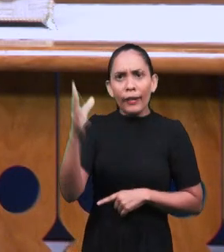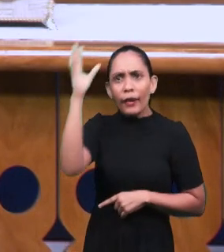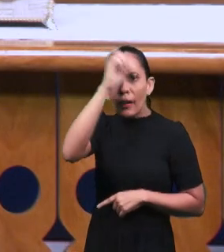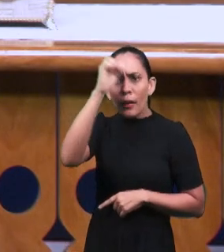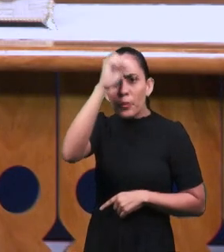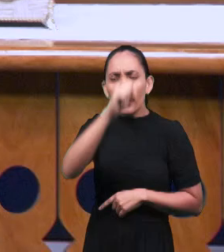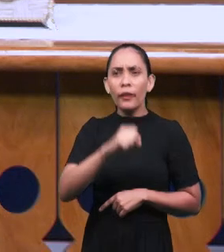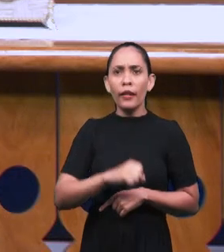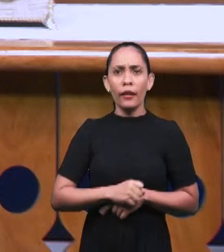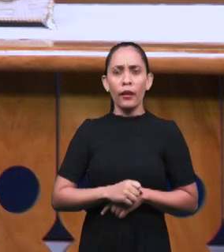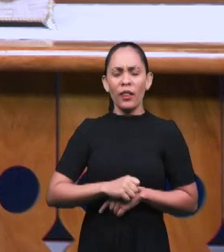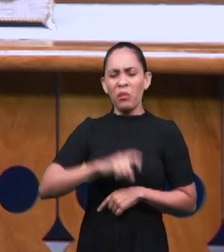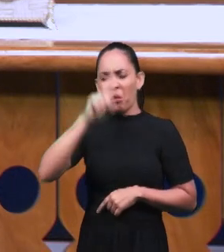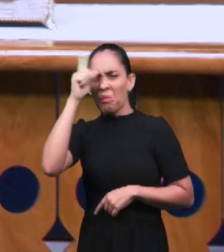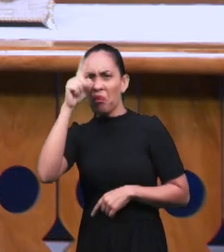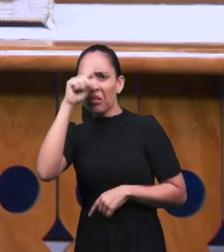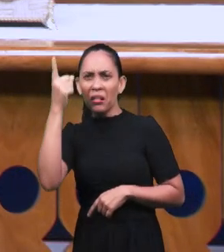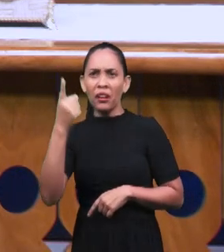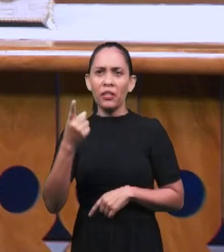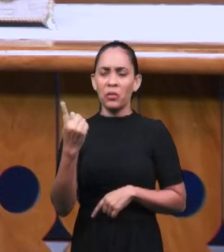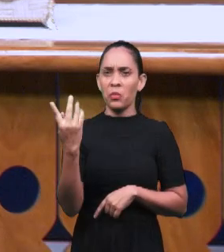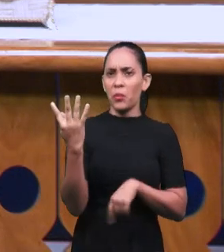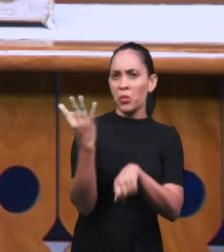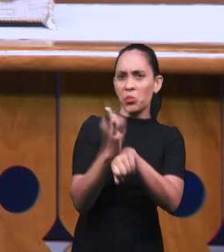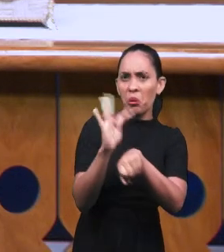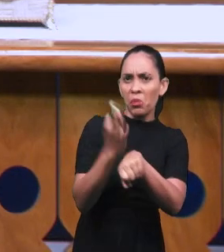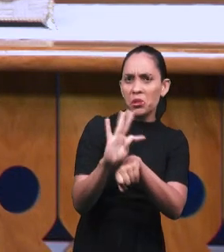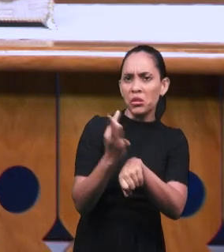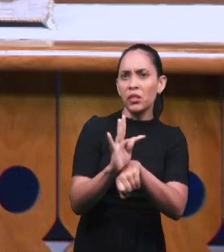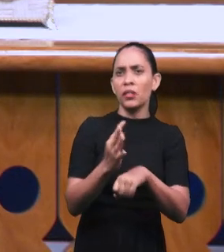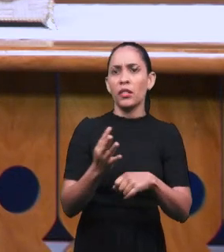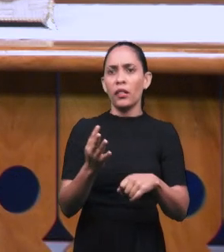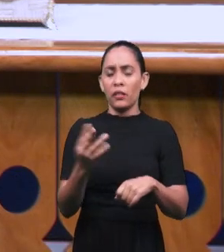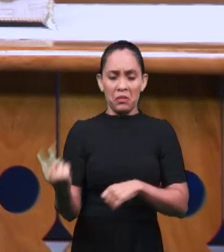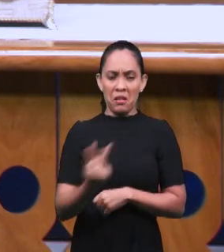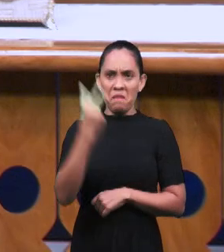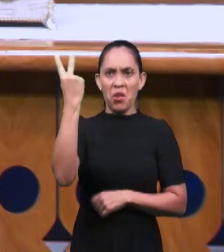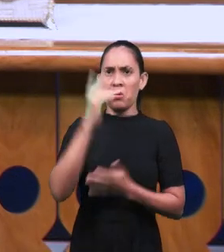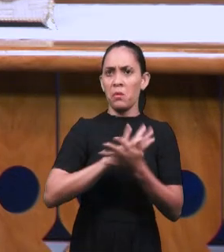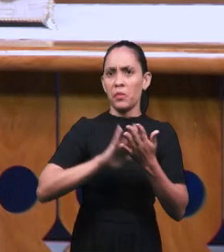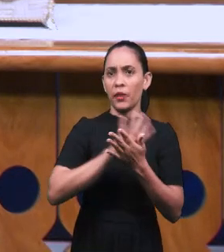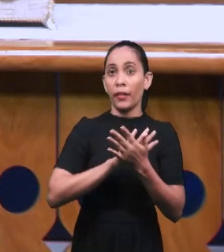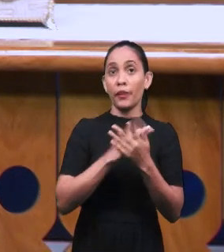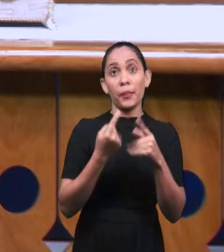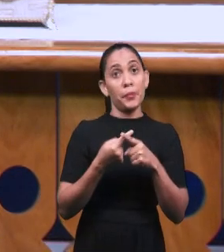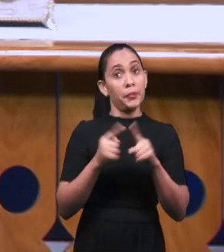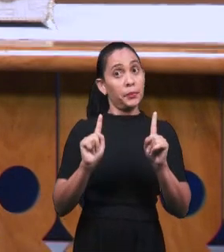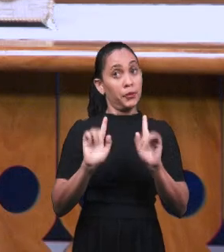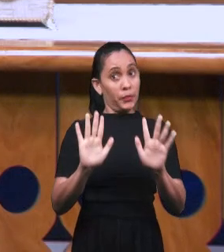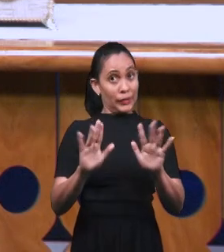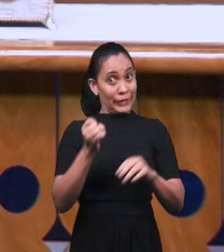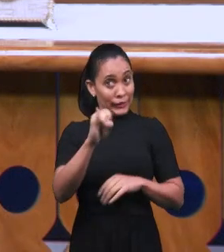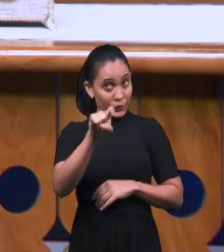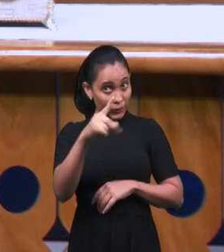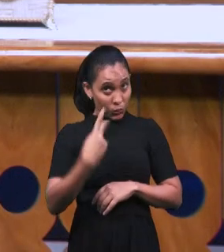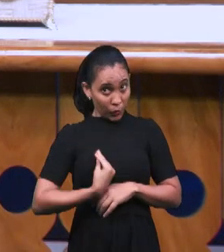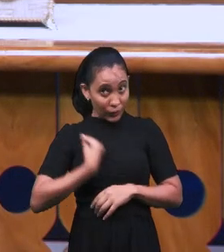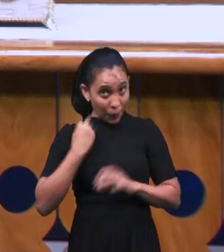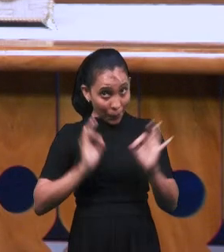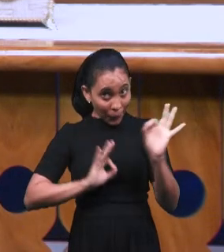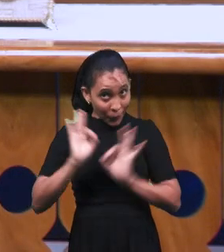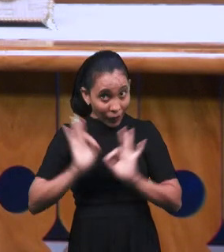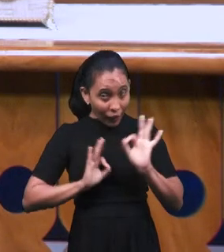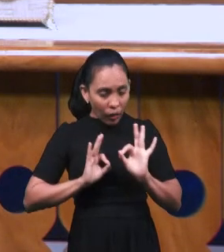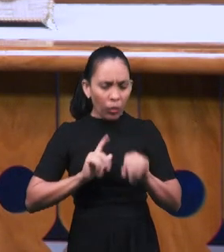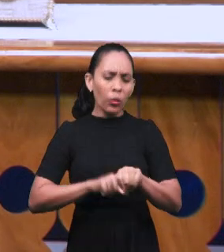nenhuma teologia, que não tem efeito nenhum, nem valor nenhum. Mas às vezes, olha aqui, você quer se preparar? Você vai se